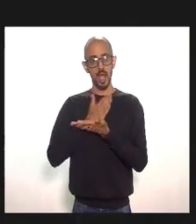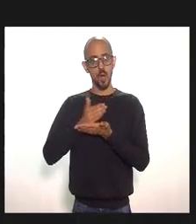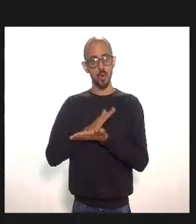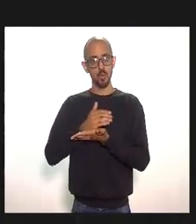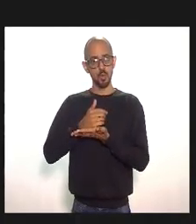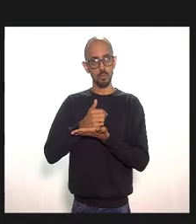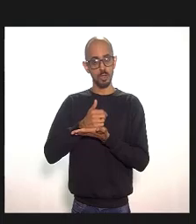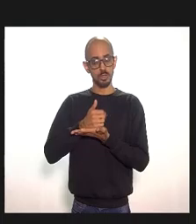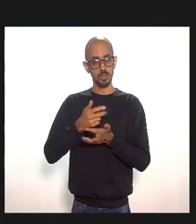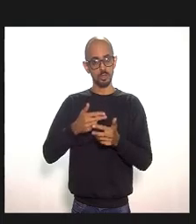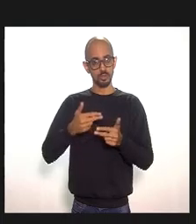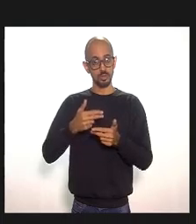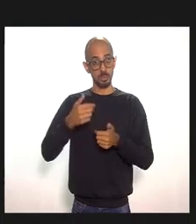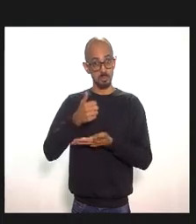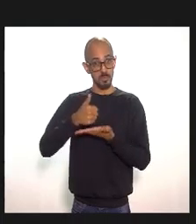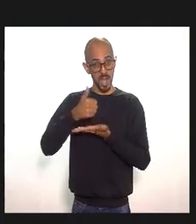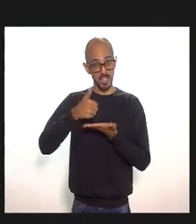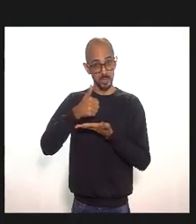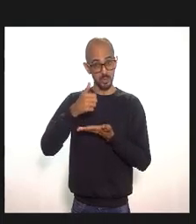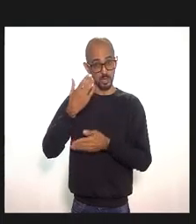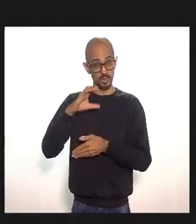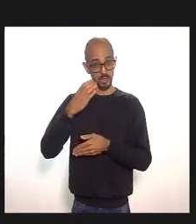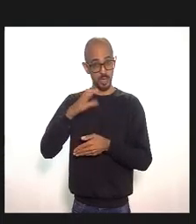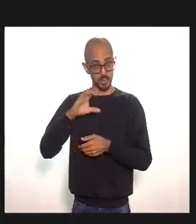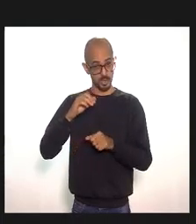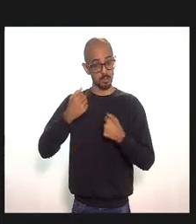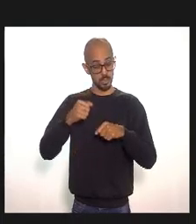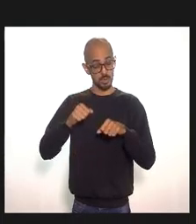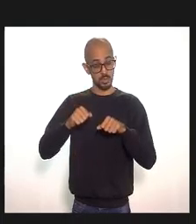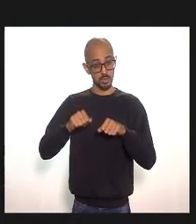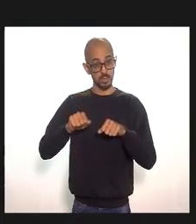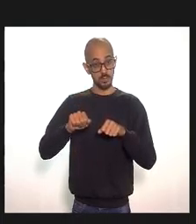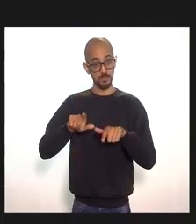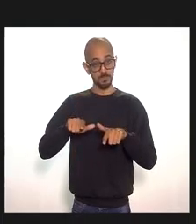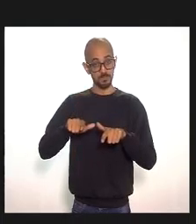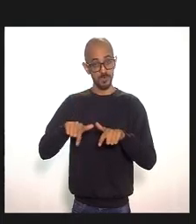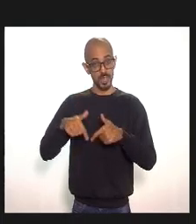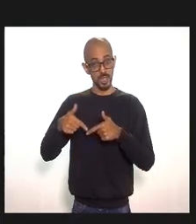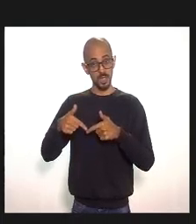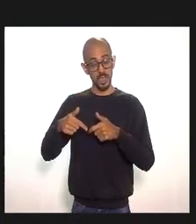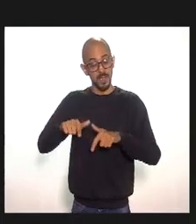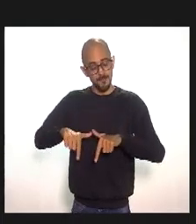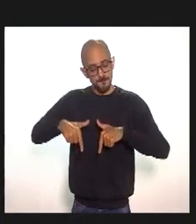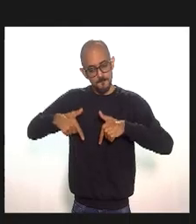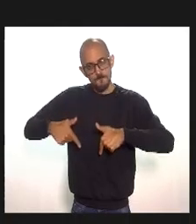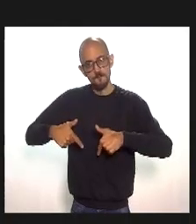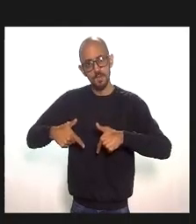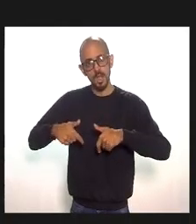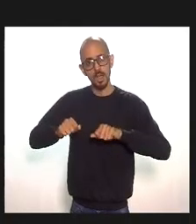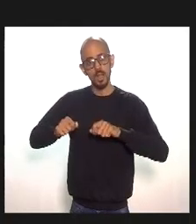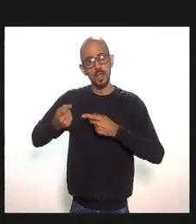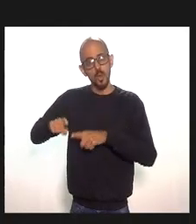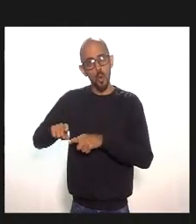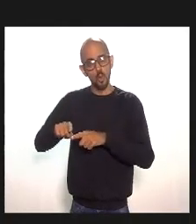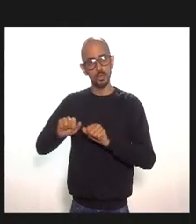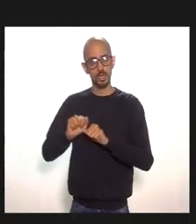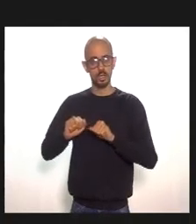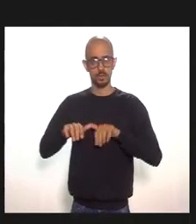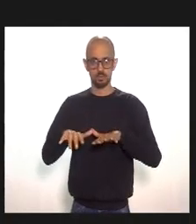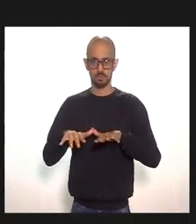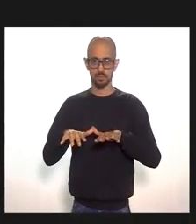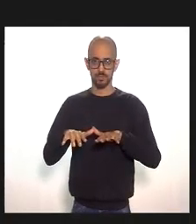ponto de vista da ciência para enfrentar essa pandemia. O primeiro deles é a vacina. No Brasil, infelizmente,